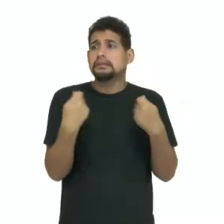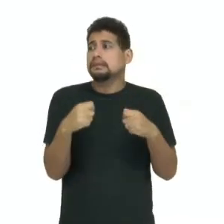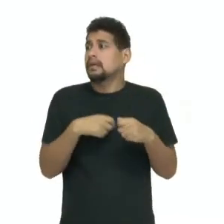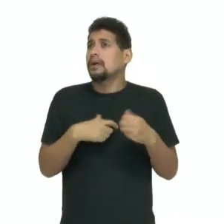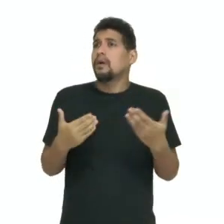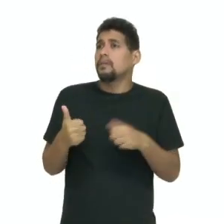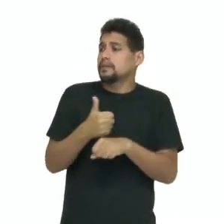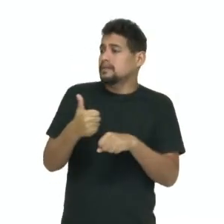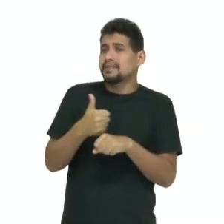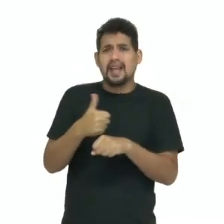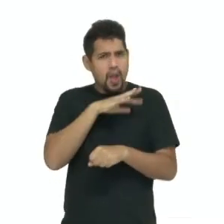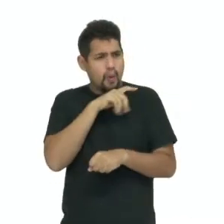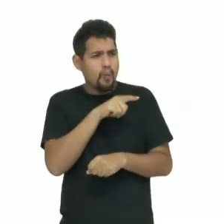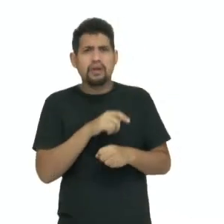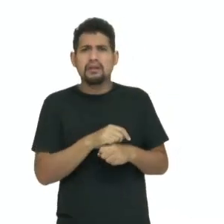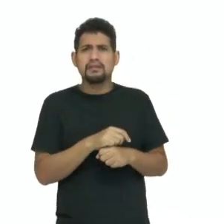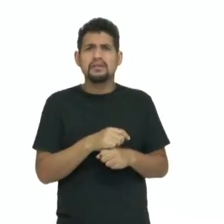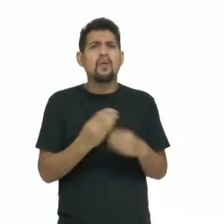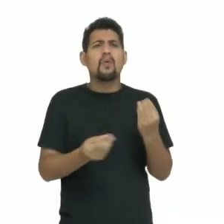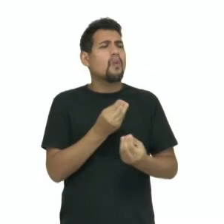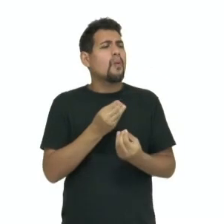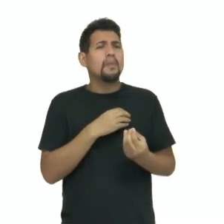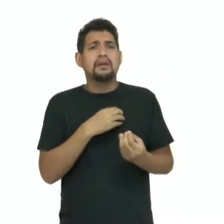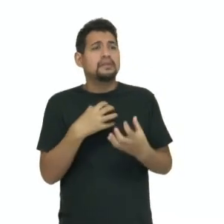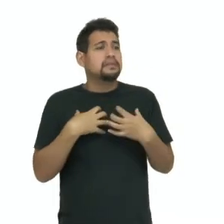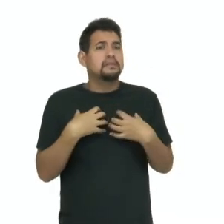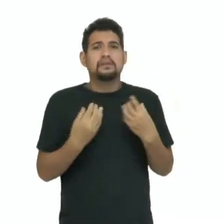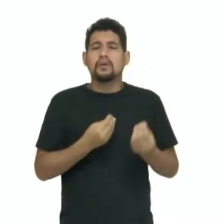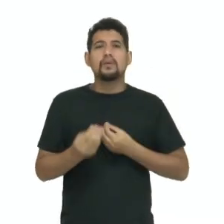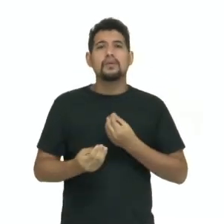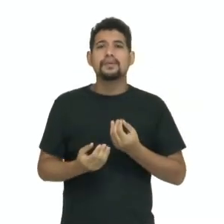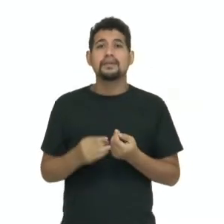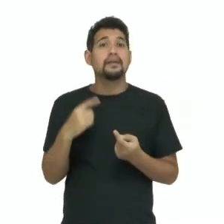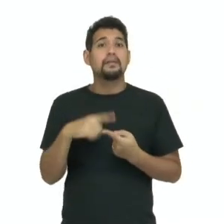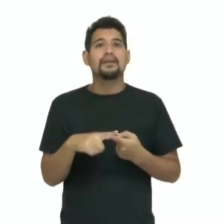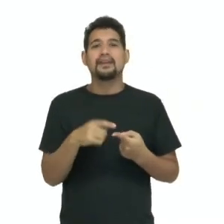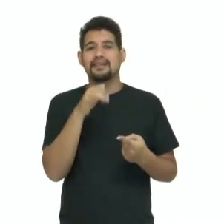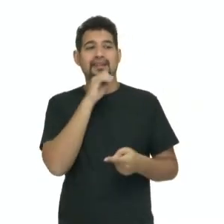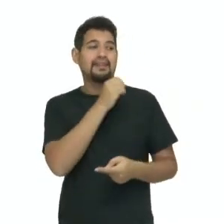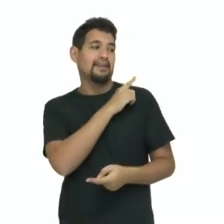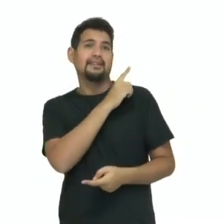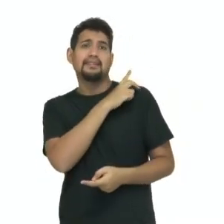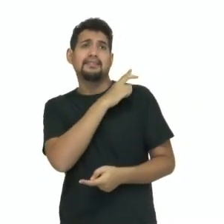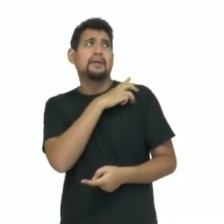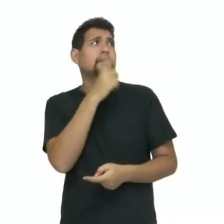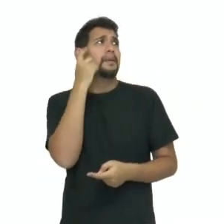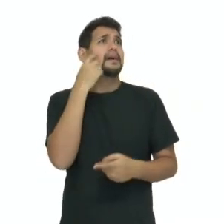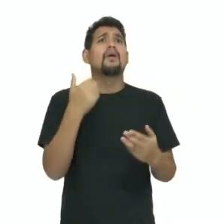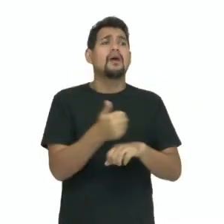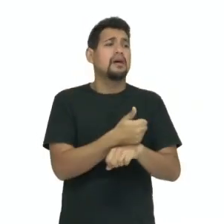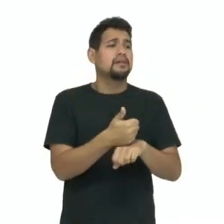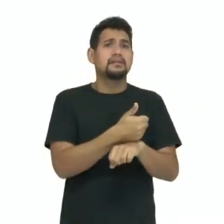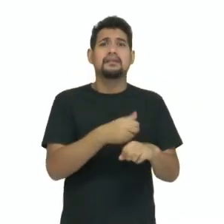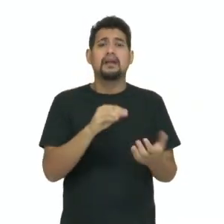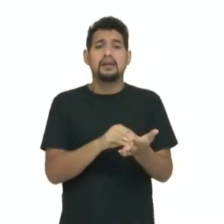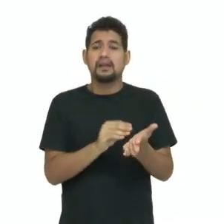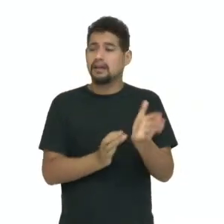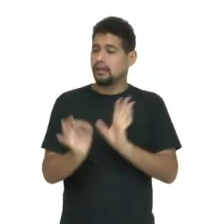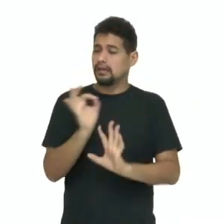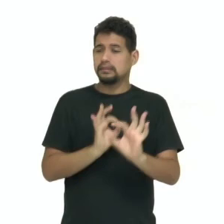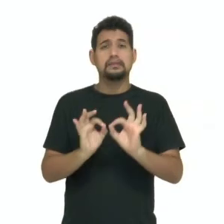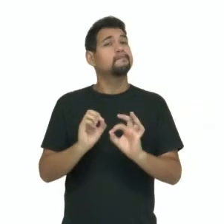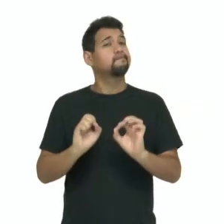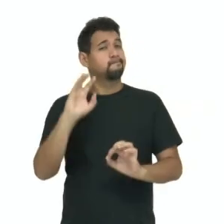é prejudicial? Como lidar com isso? Sim, essa pressão para a escolha profissional e a falta de preparação